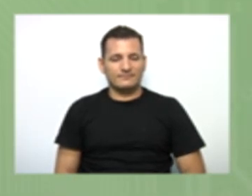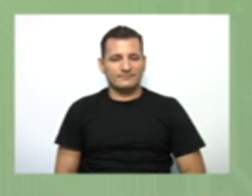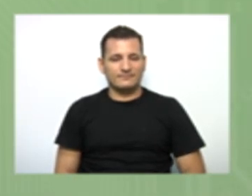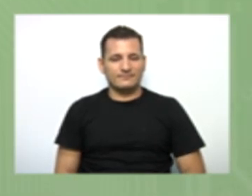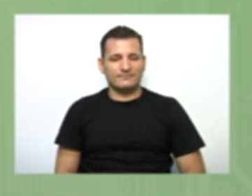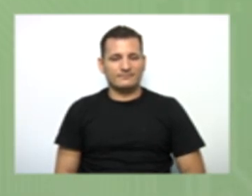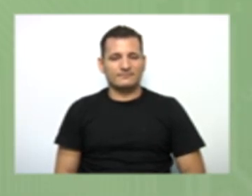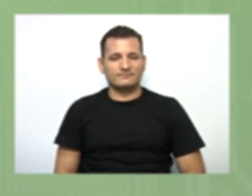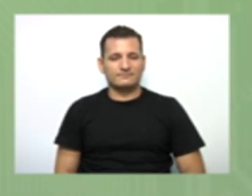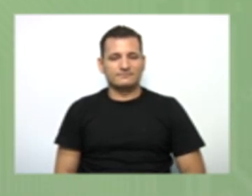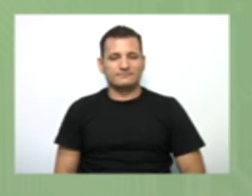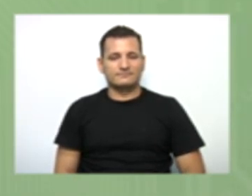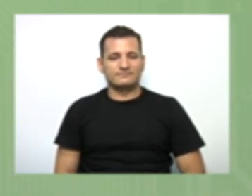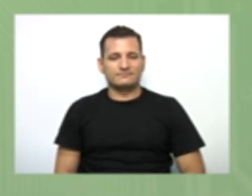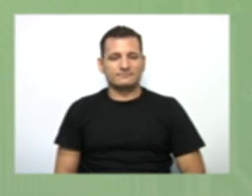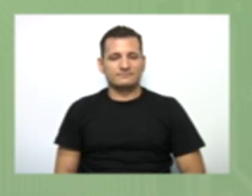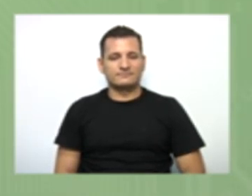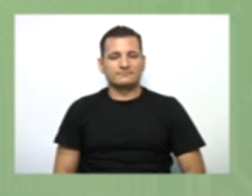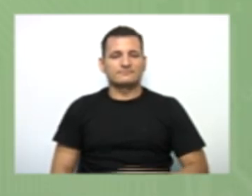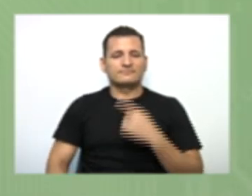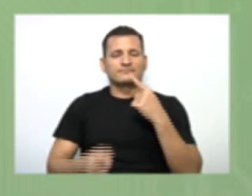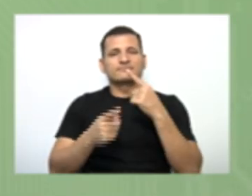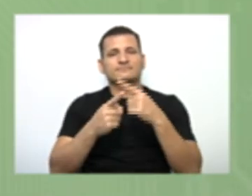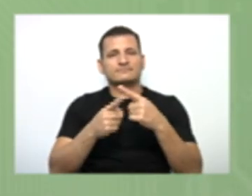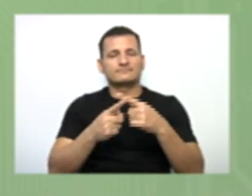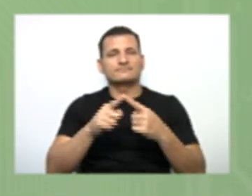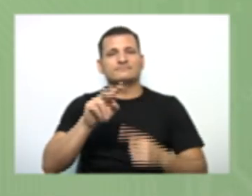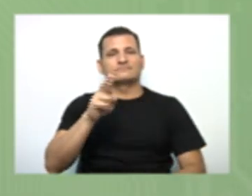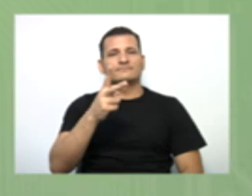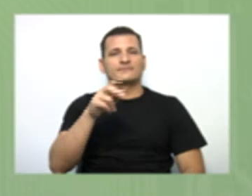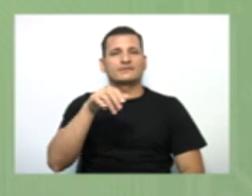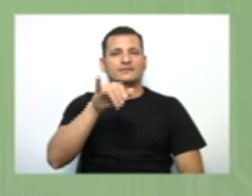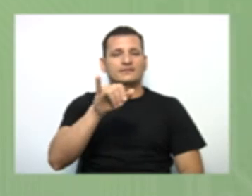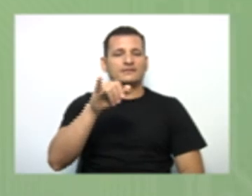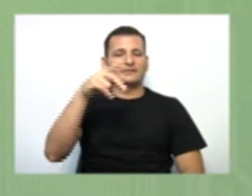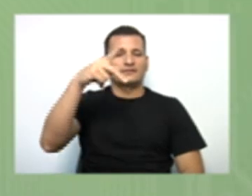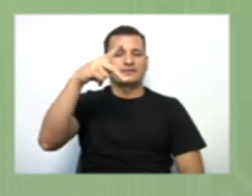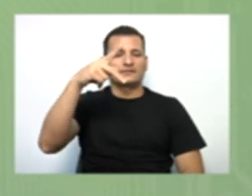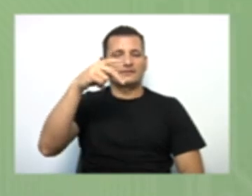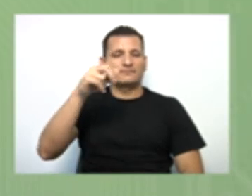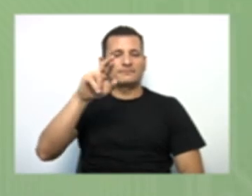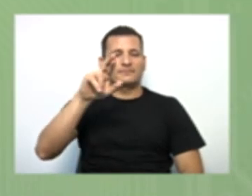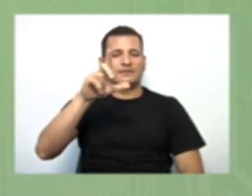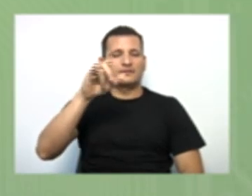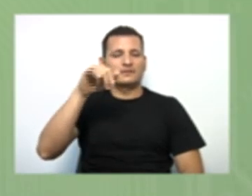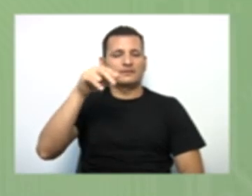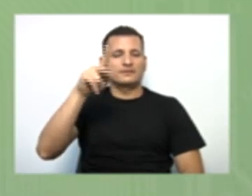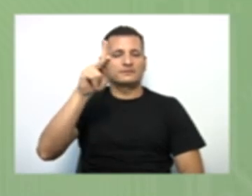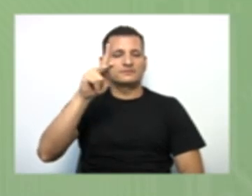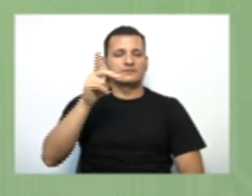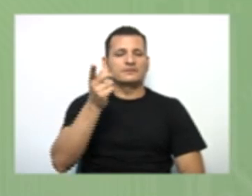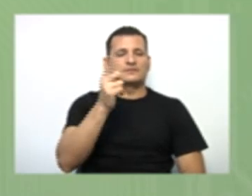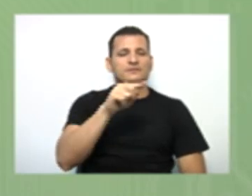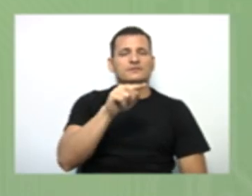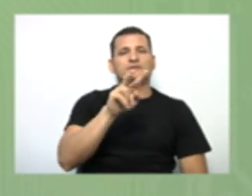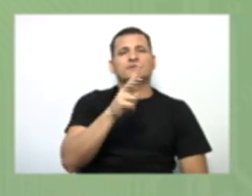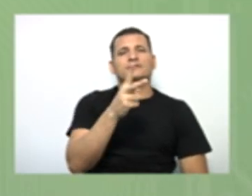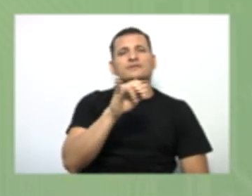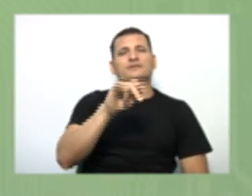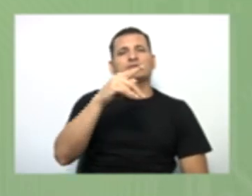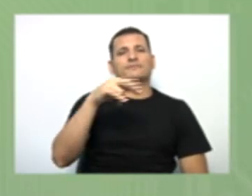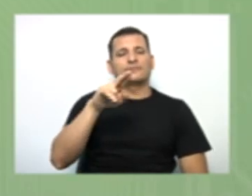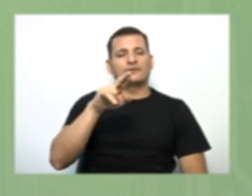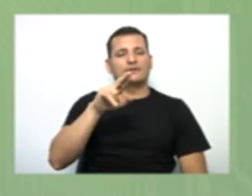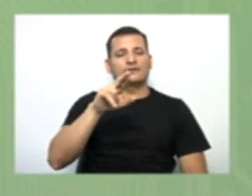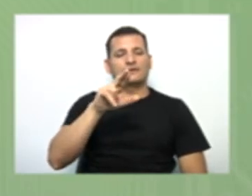Com borrachinha. Então, por que esse aqui está com Y e por que esse está com I? Por nada, tá, gente? É